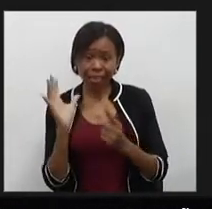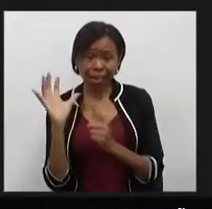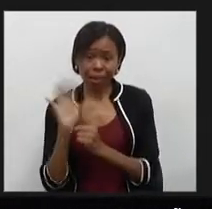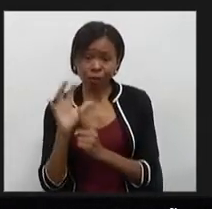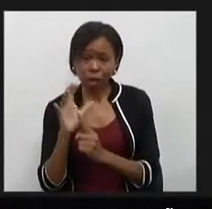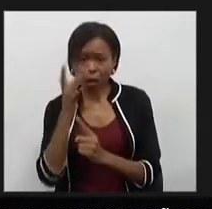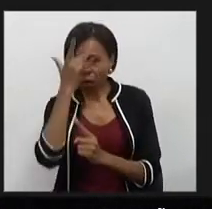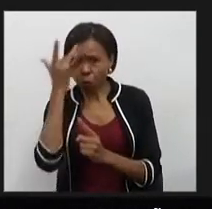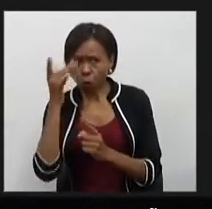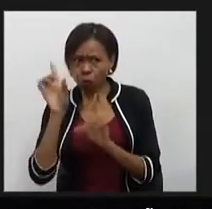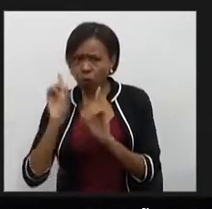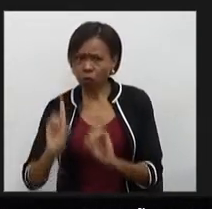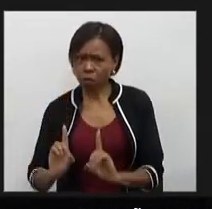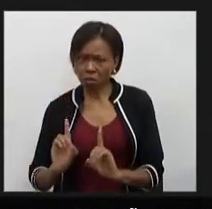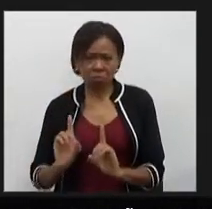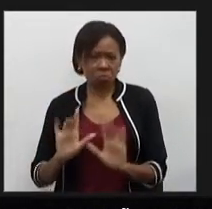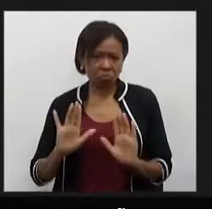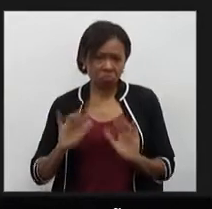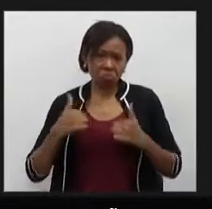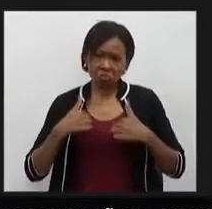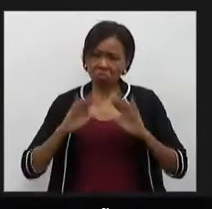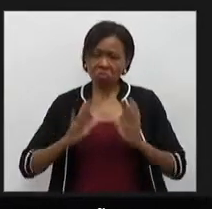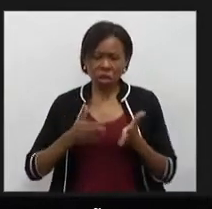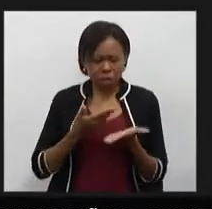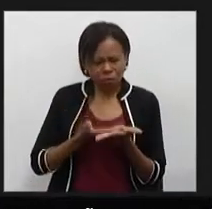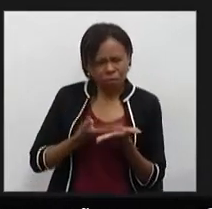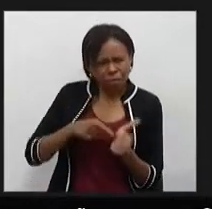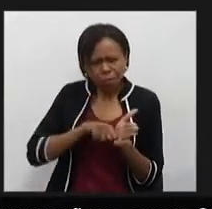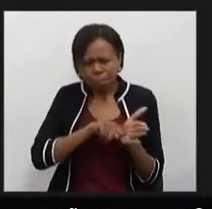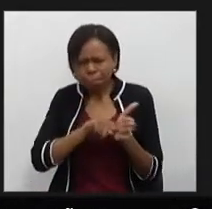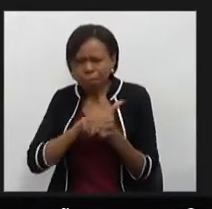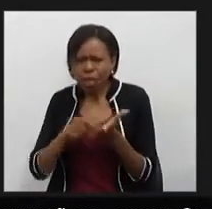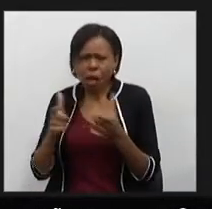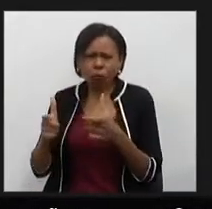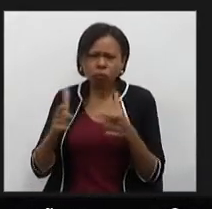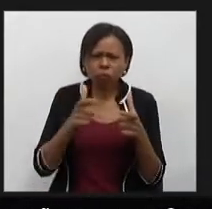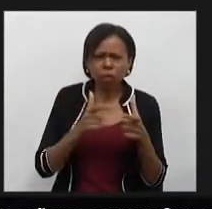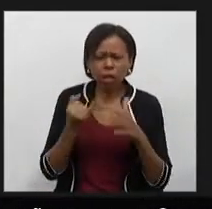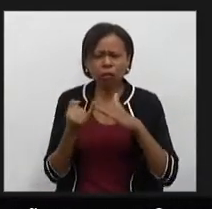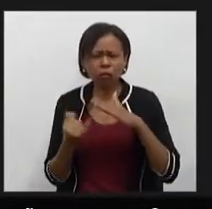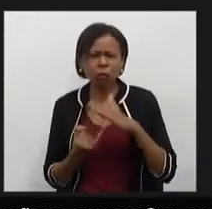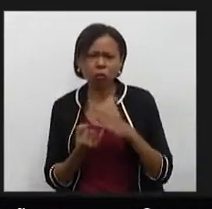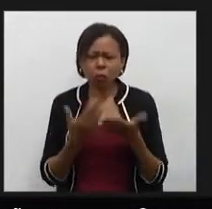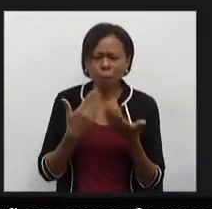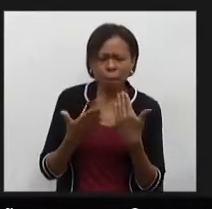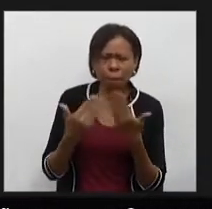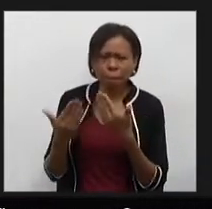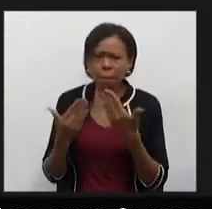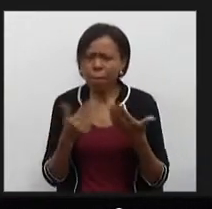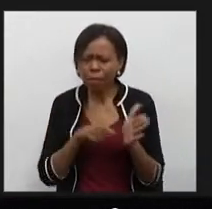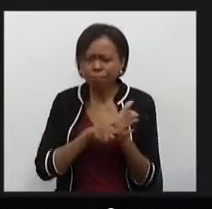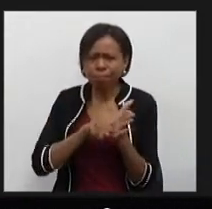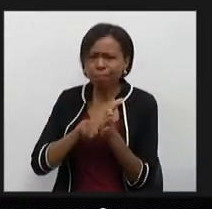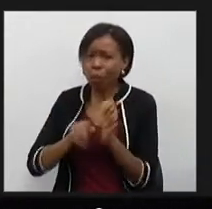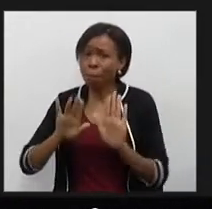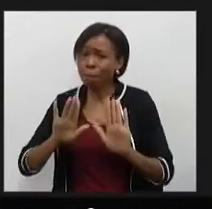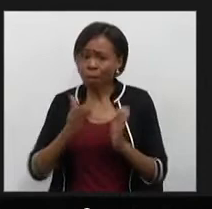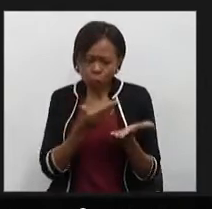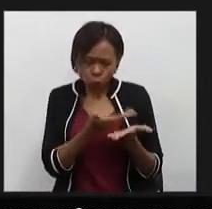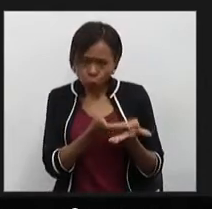né, pesquisei em alguns institutos, dialogando com algumas pessoas da área, e a gente sabe que esse estudo ainda não